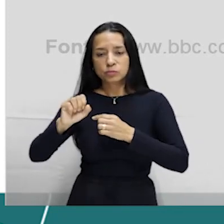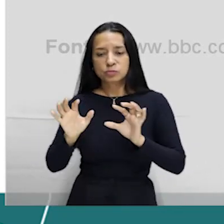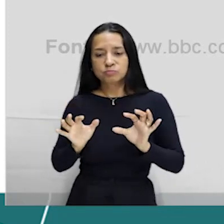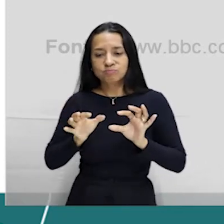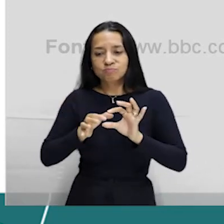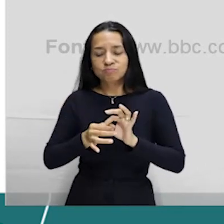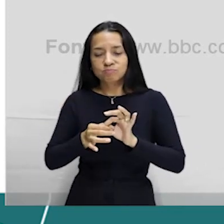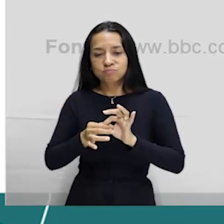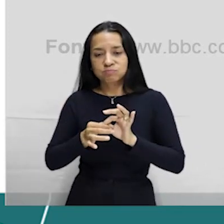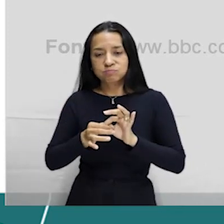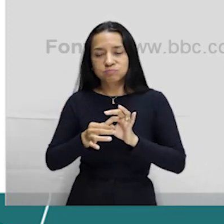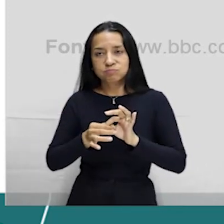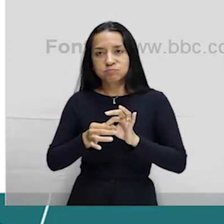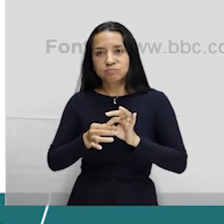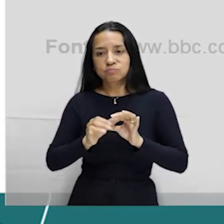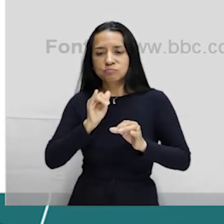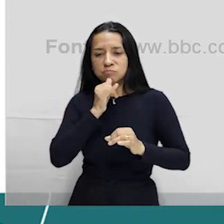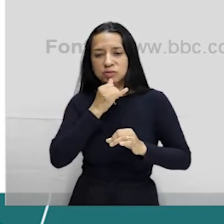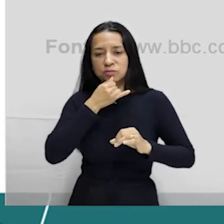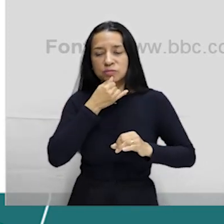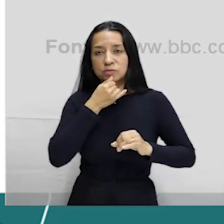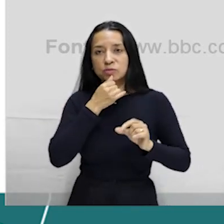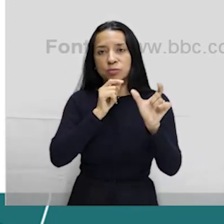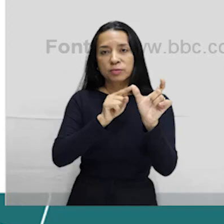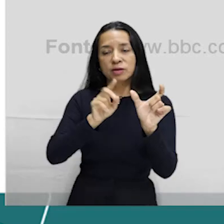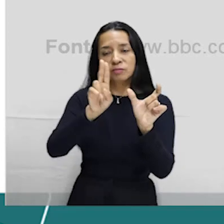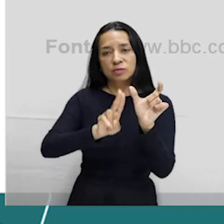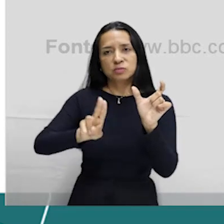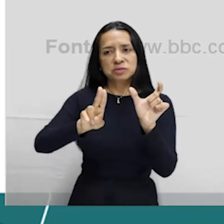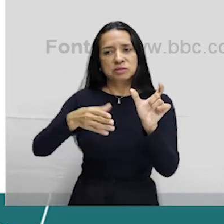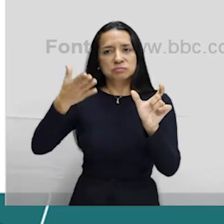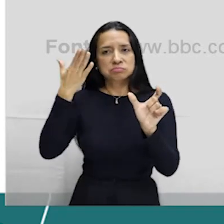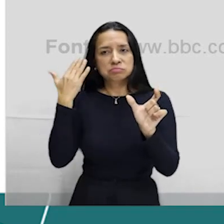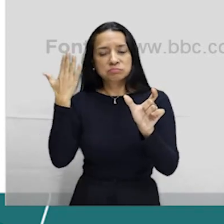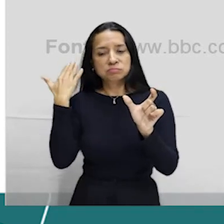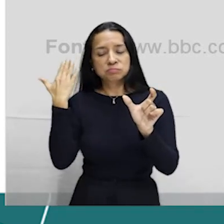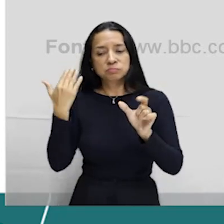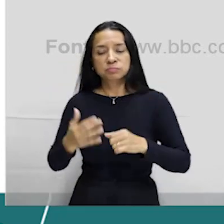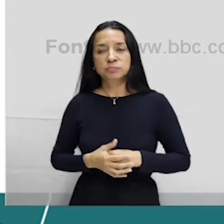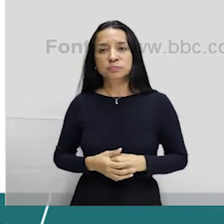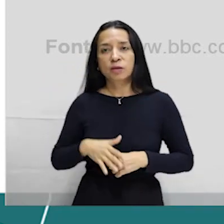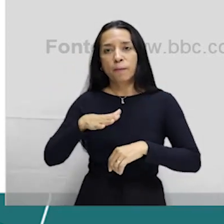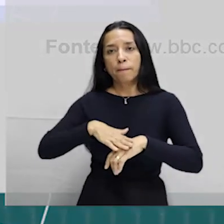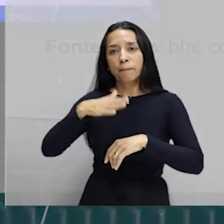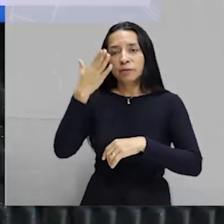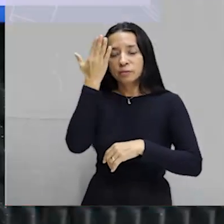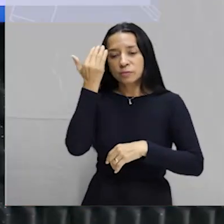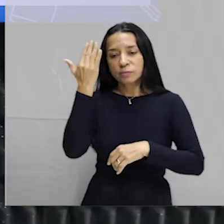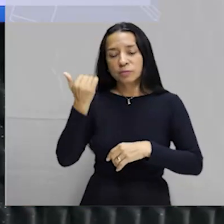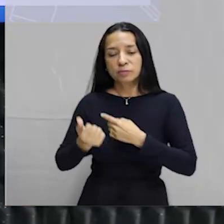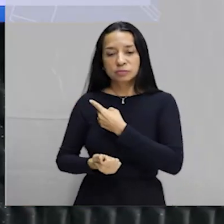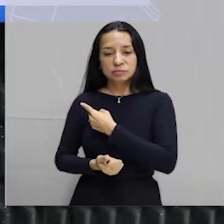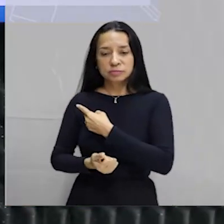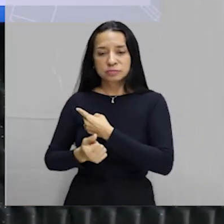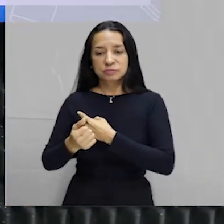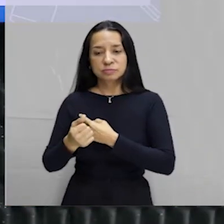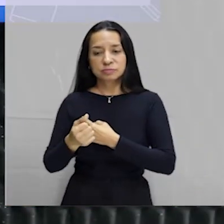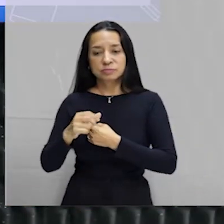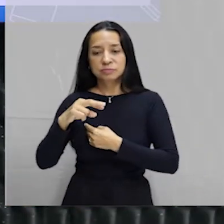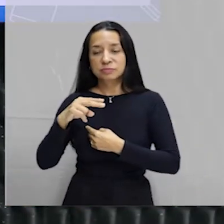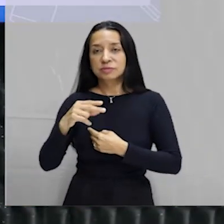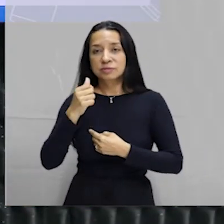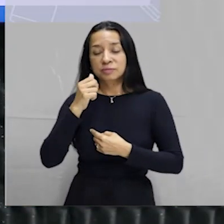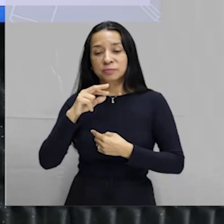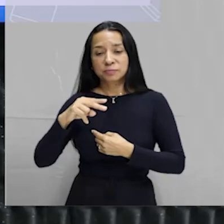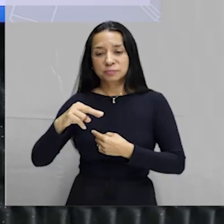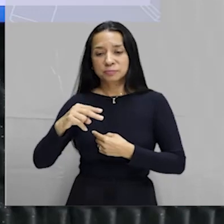Então, infelizmente, uma palavra que foi usada há um tempo atrás, tá? Os mais famosos irmãos